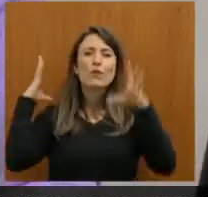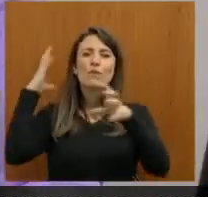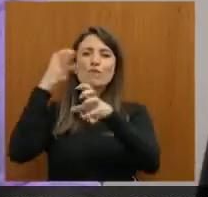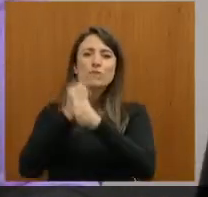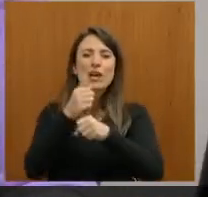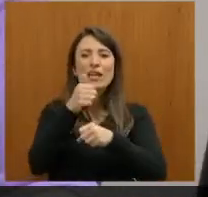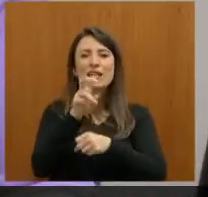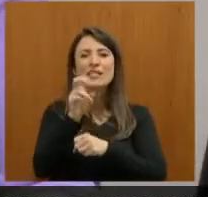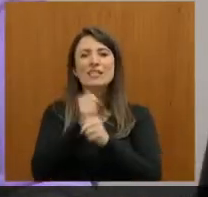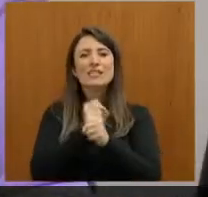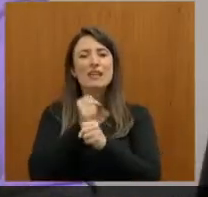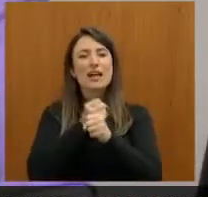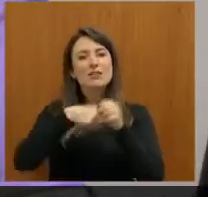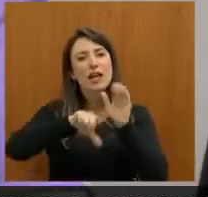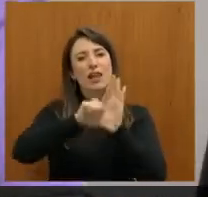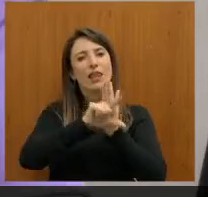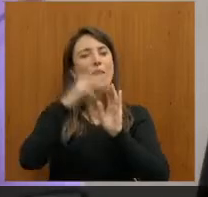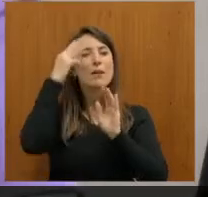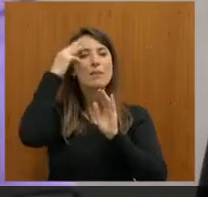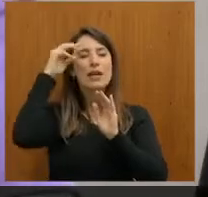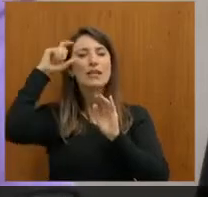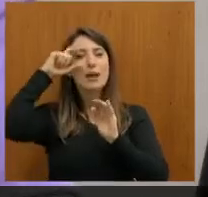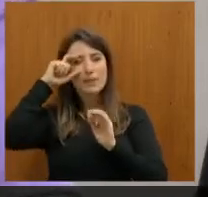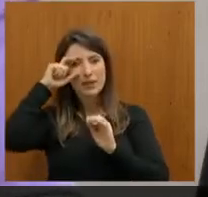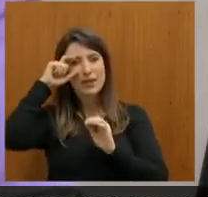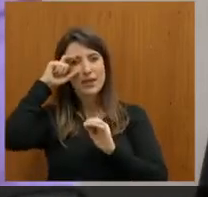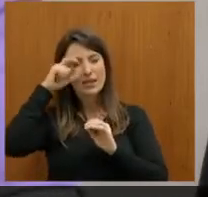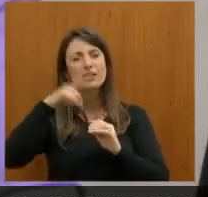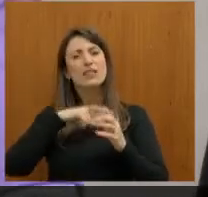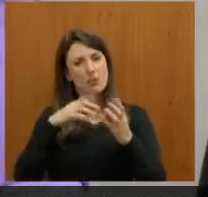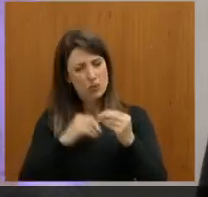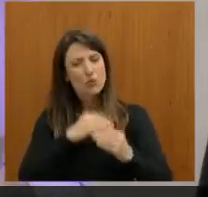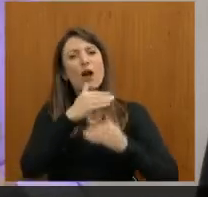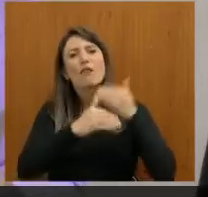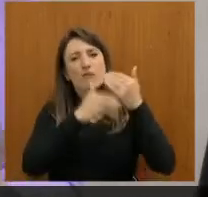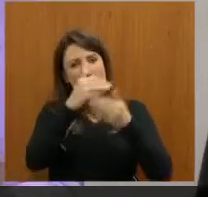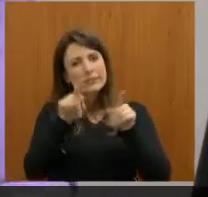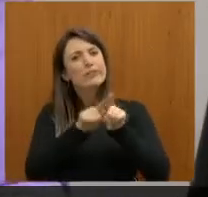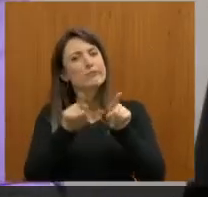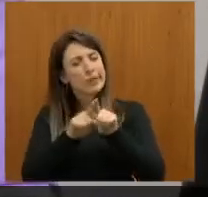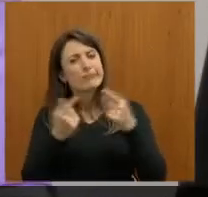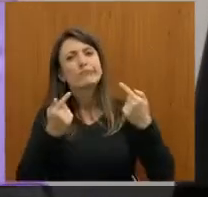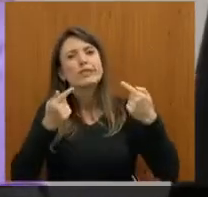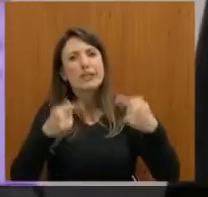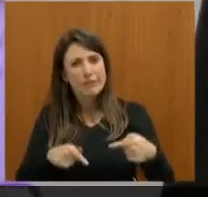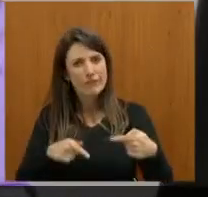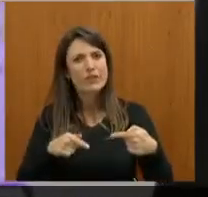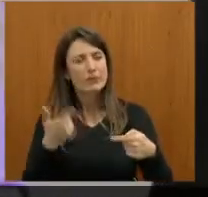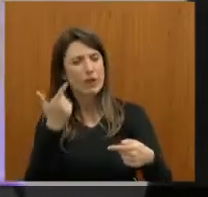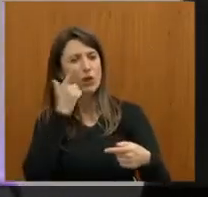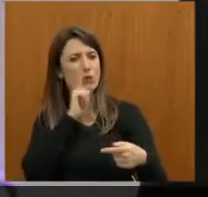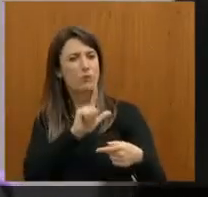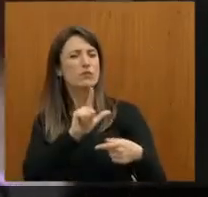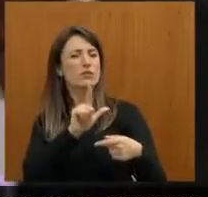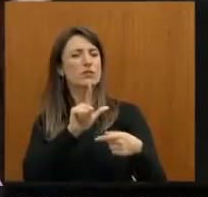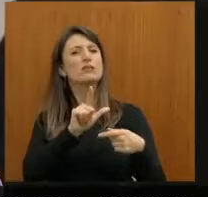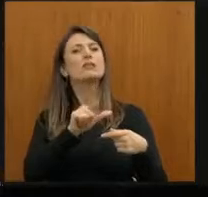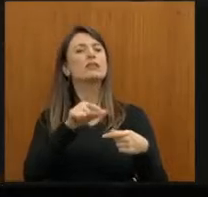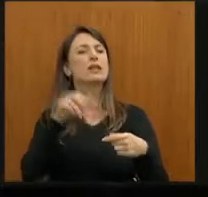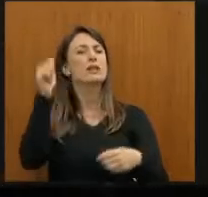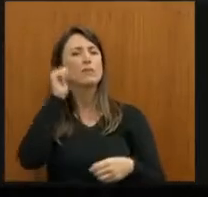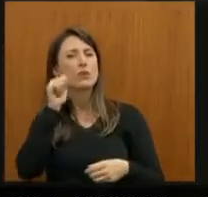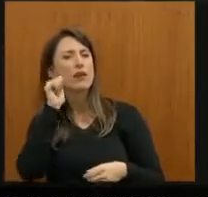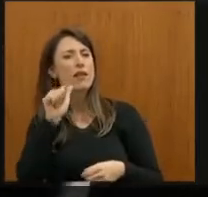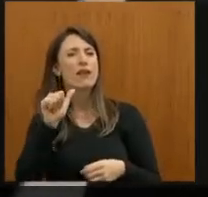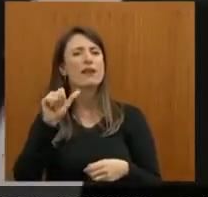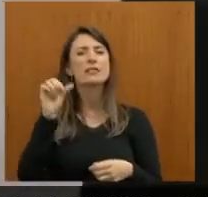Lei Maria da Penha os avanços e desafios para segurar mulheres e meninas o direito a